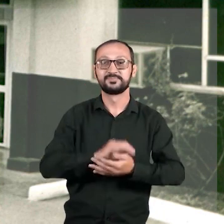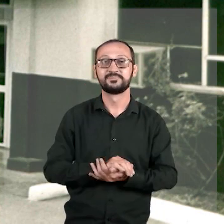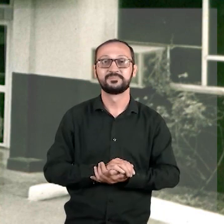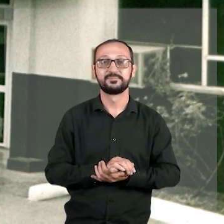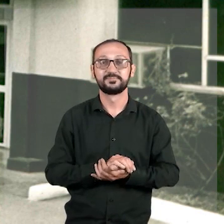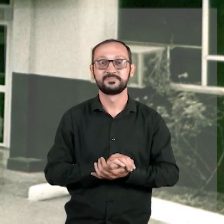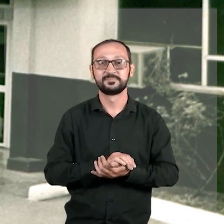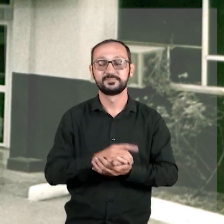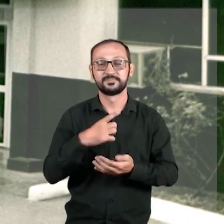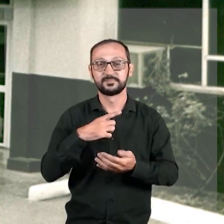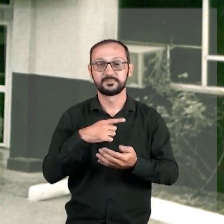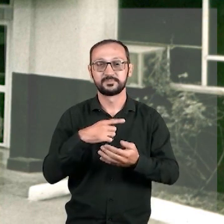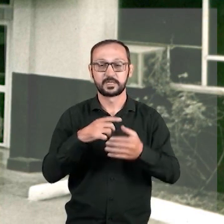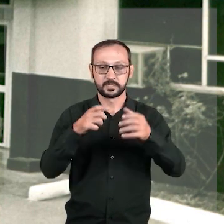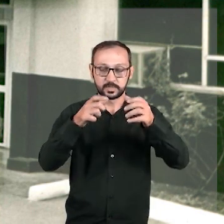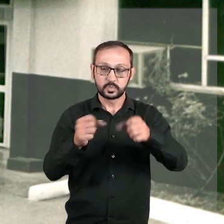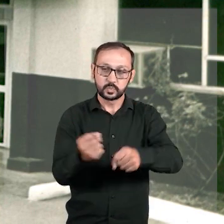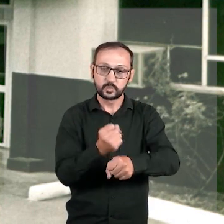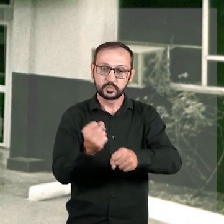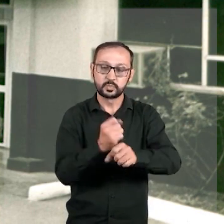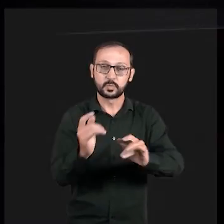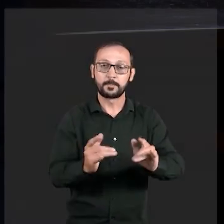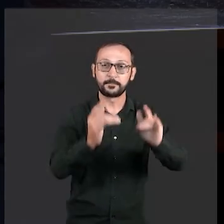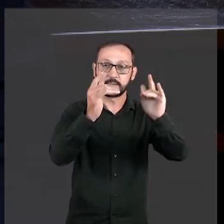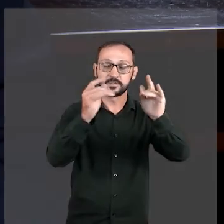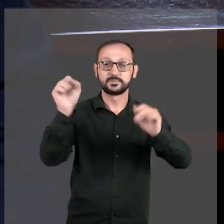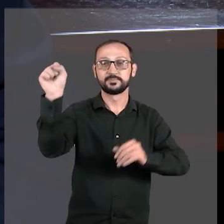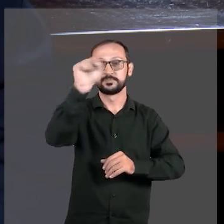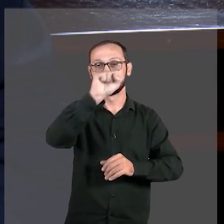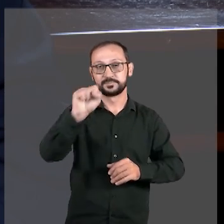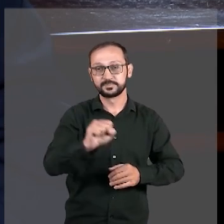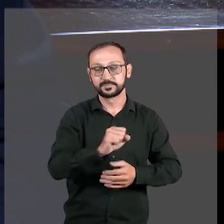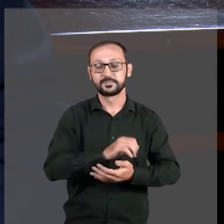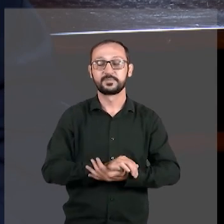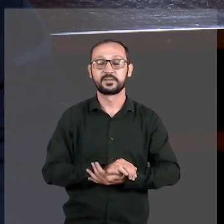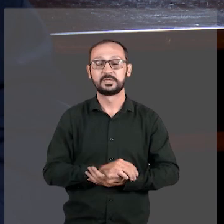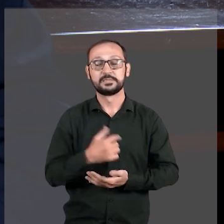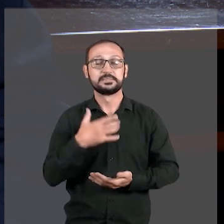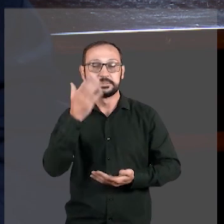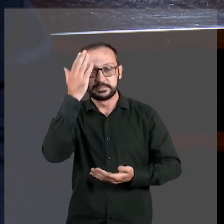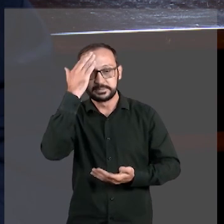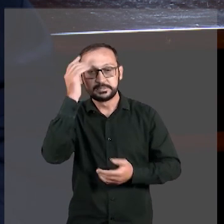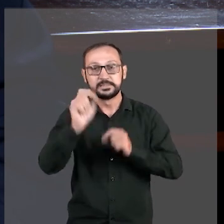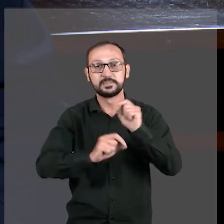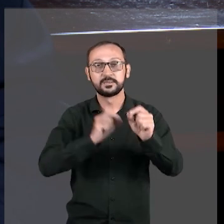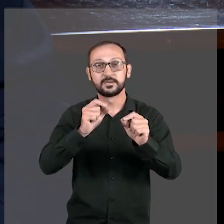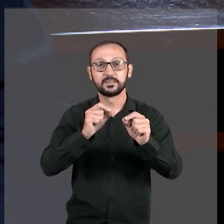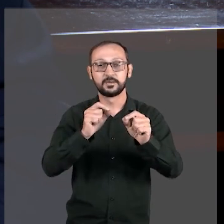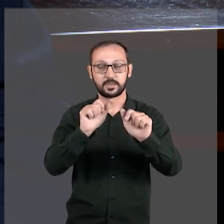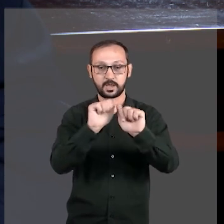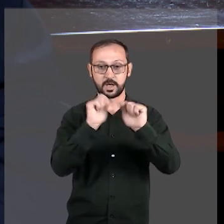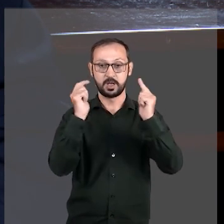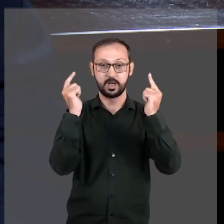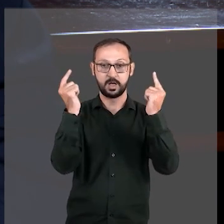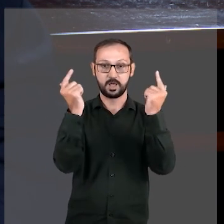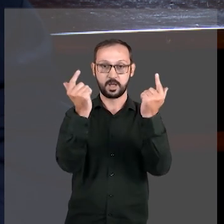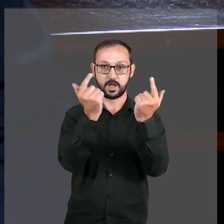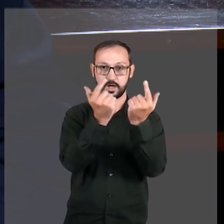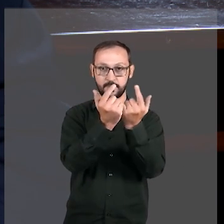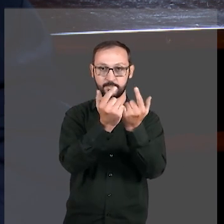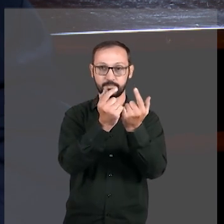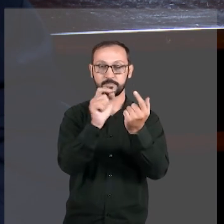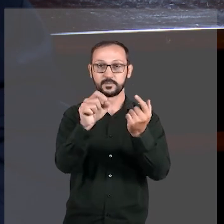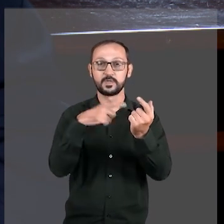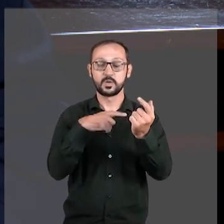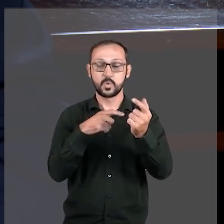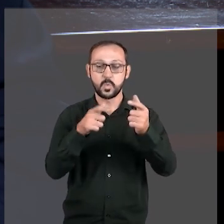em prédio ali da Missão Salesiana. Com razão se diz que as Assembleias